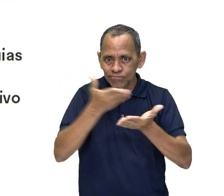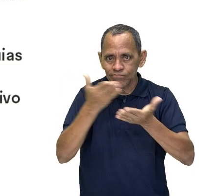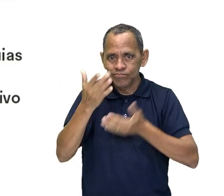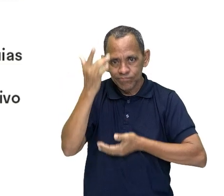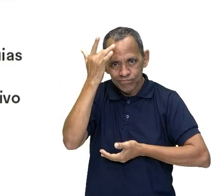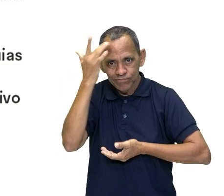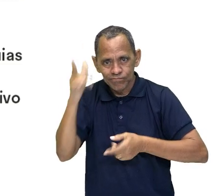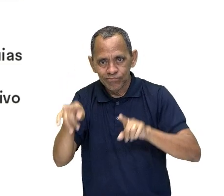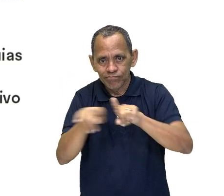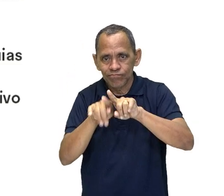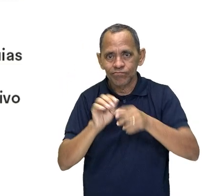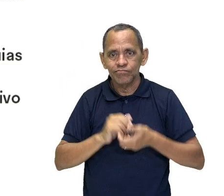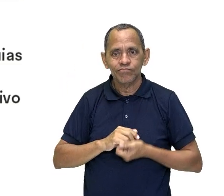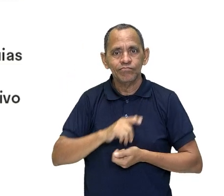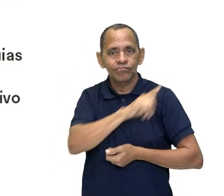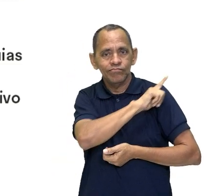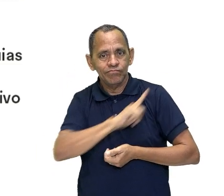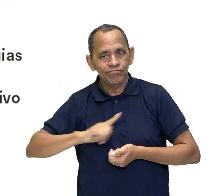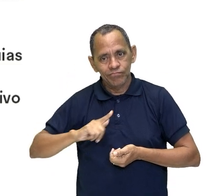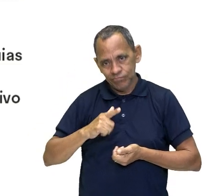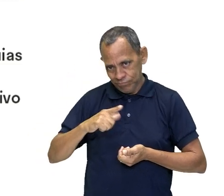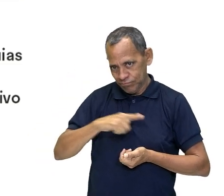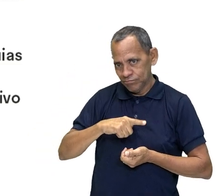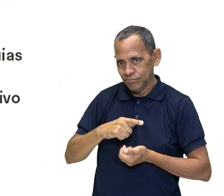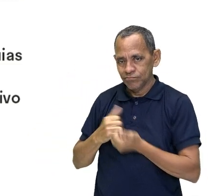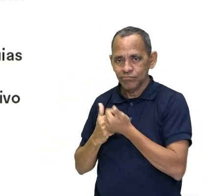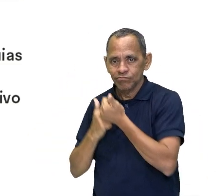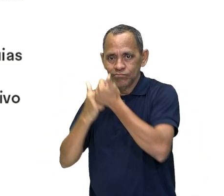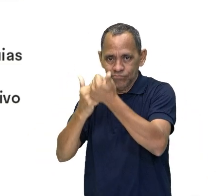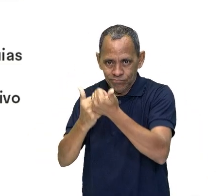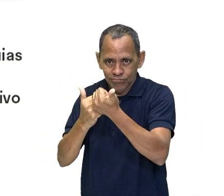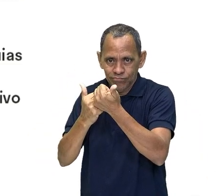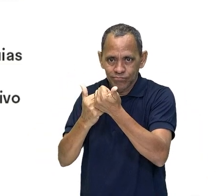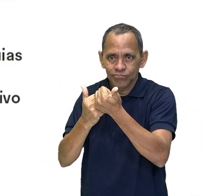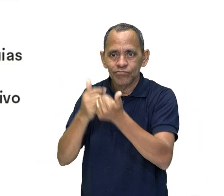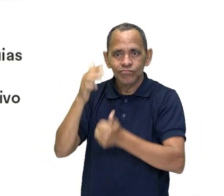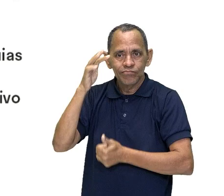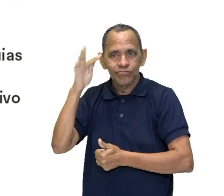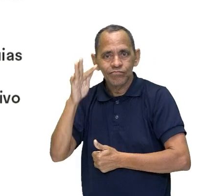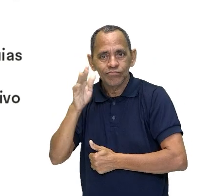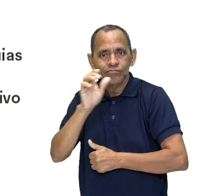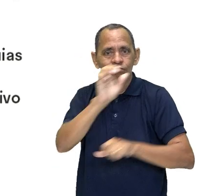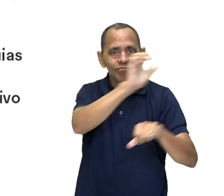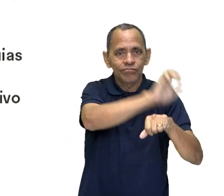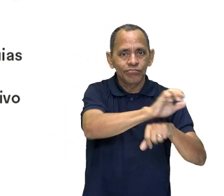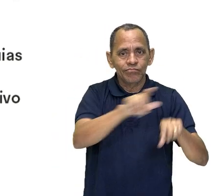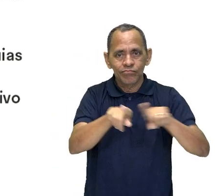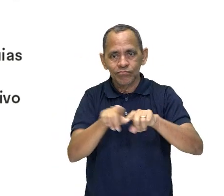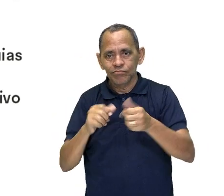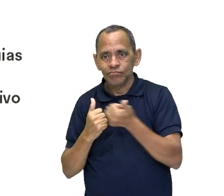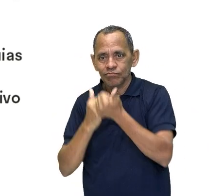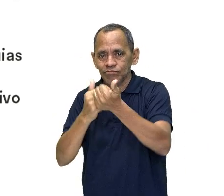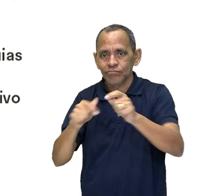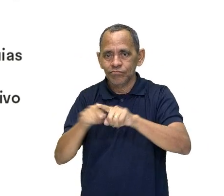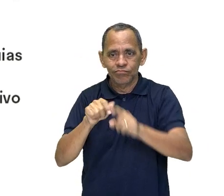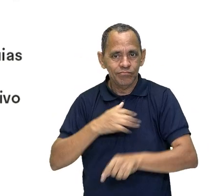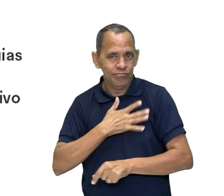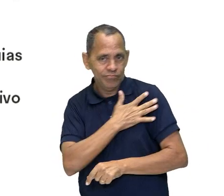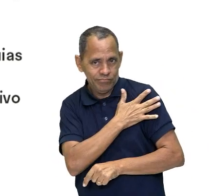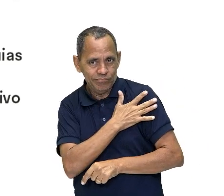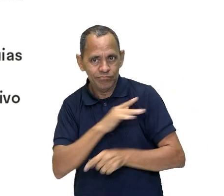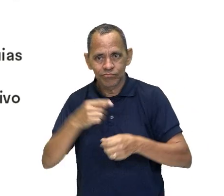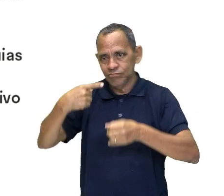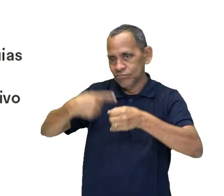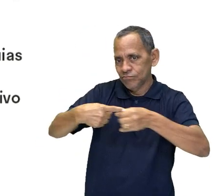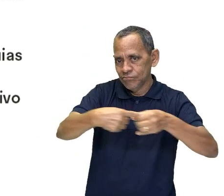governo federal recebia apoio do governo estadual e também o domínio das oligarquias regionais, controle administrativo